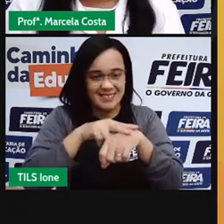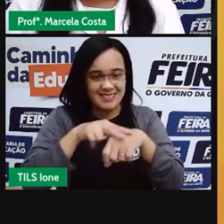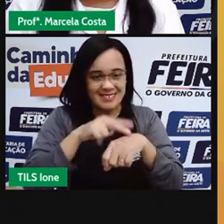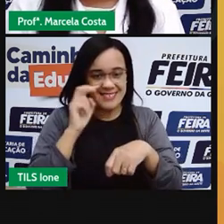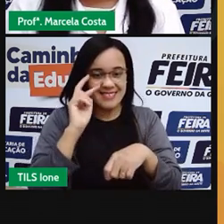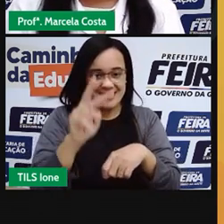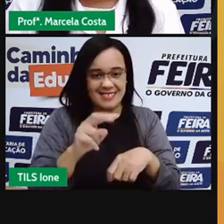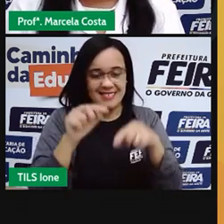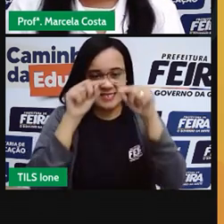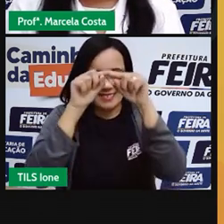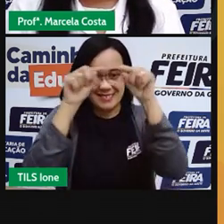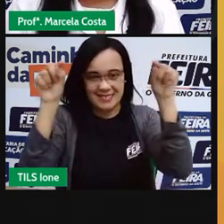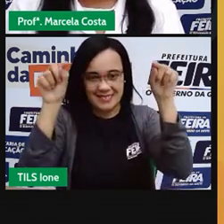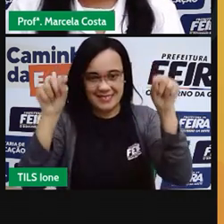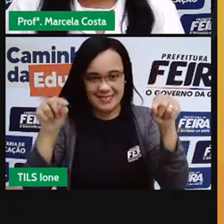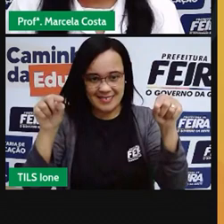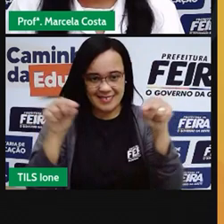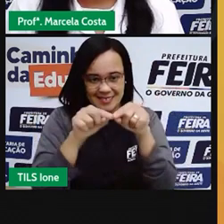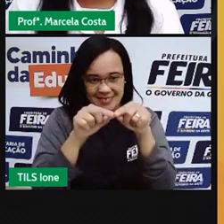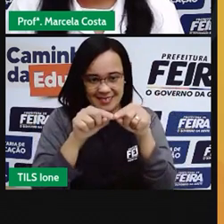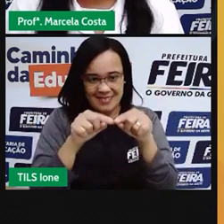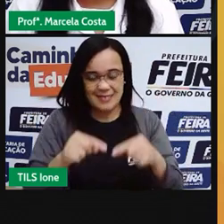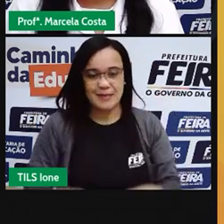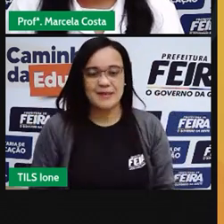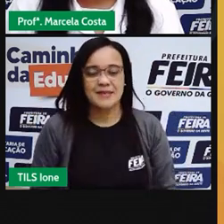retângulo. Vamos ver aqui, eu acho outro retângulo.